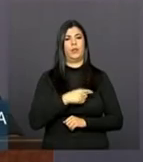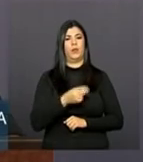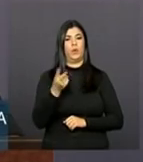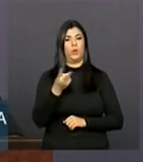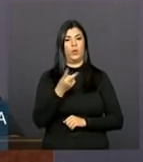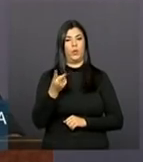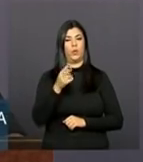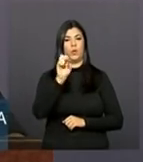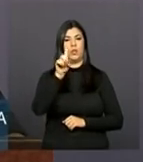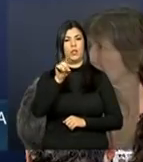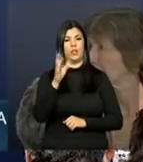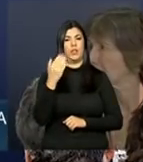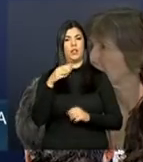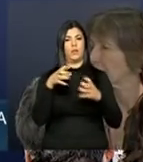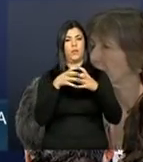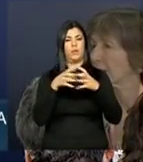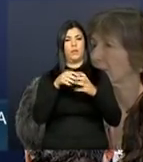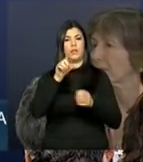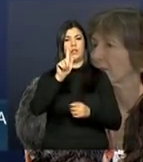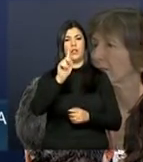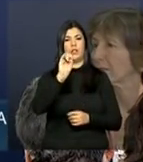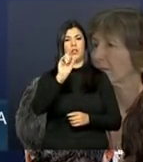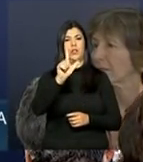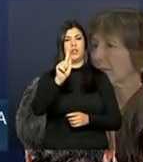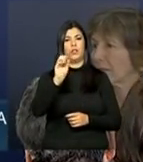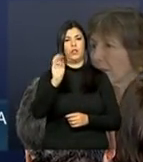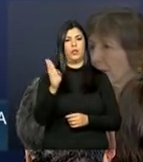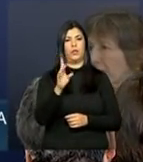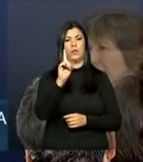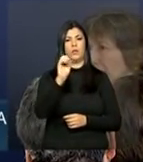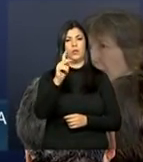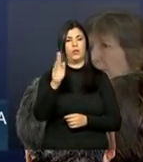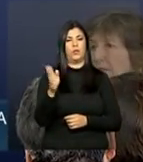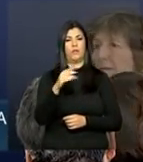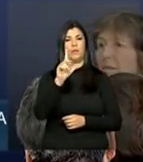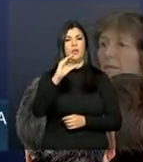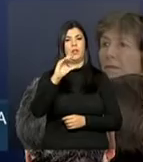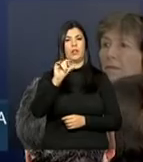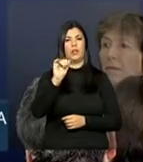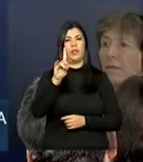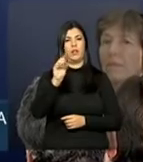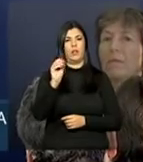ex-membros Gilson dipe e Cláudio Fonteles